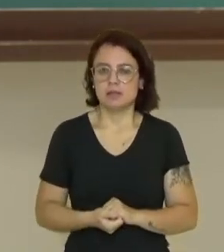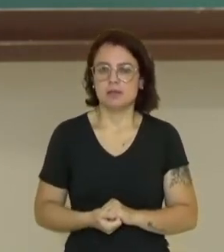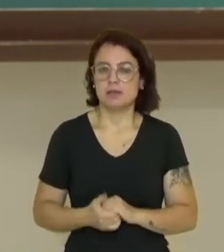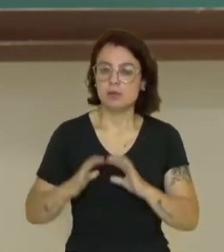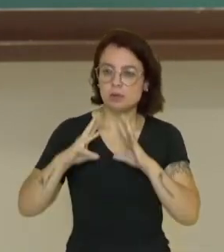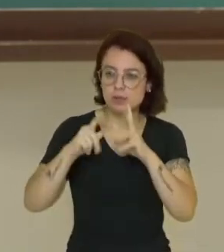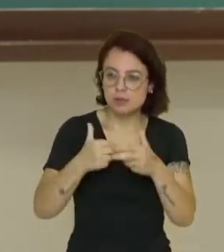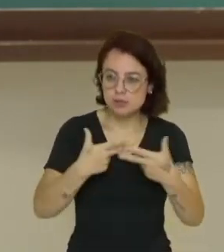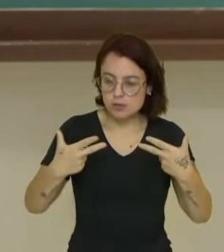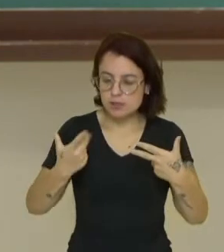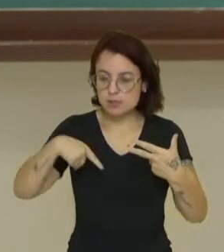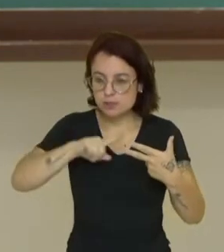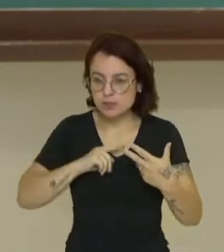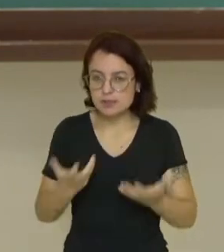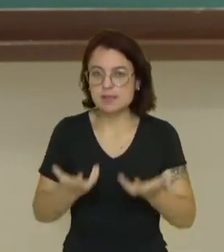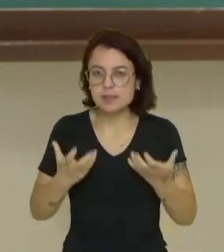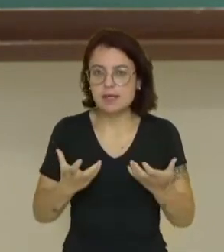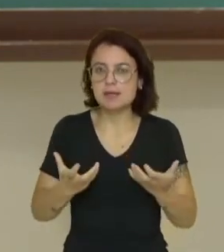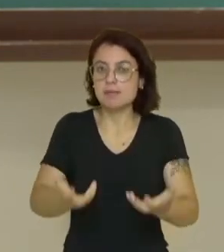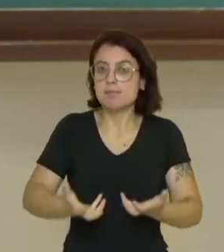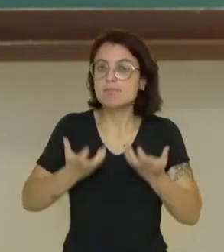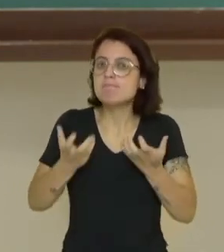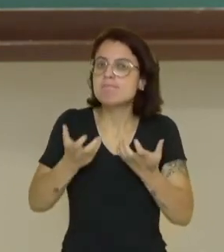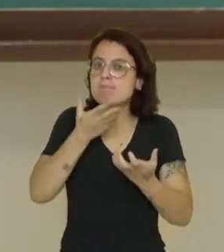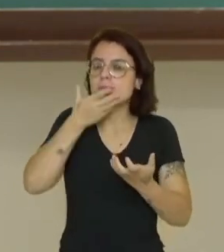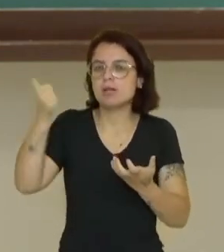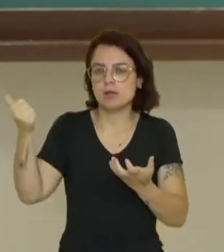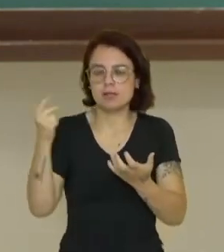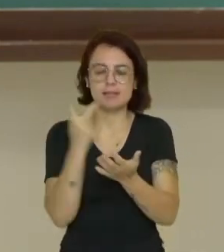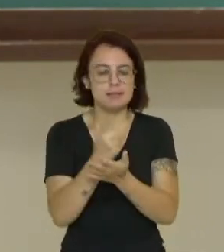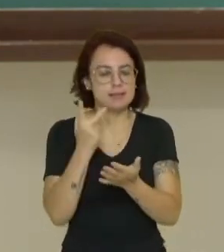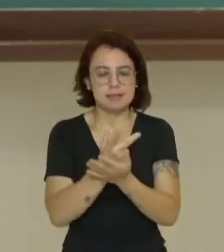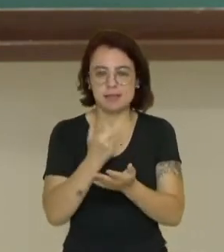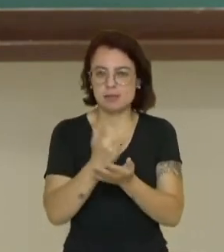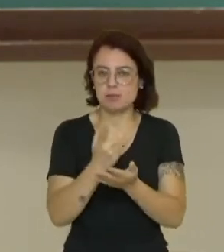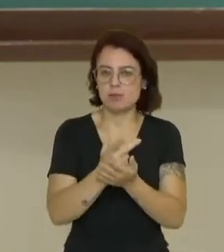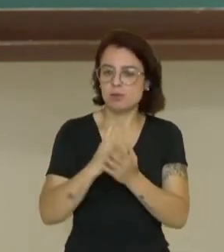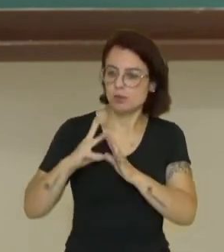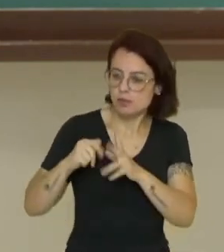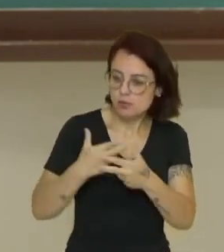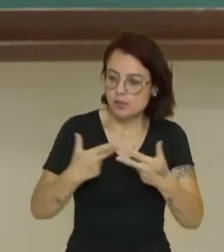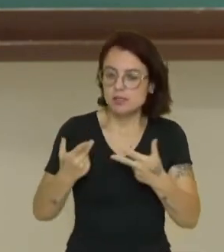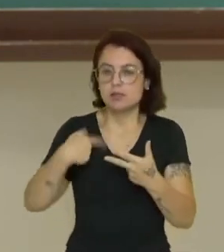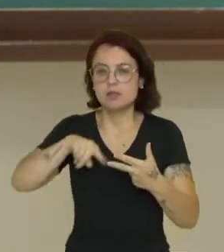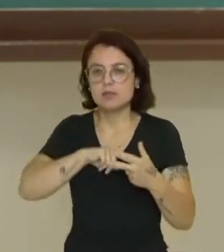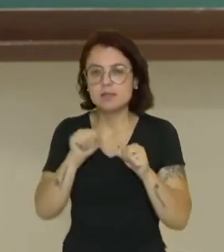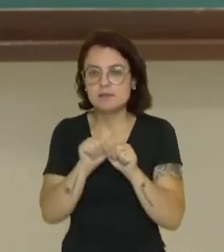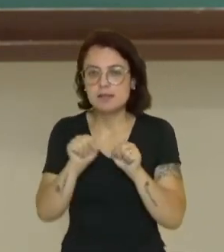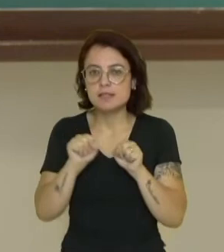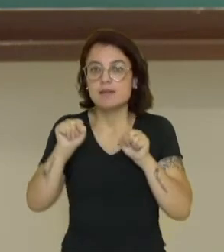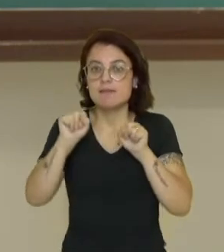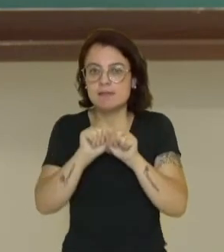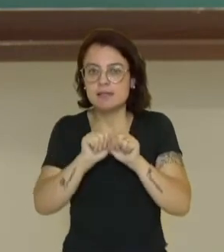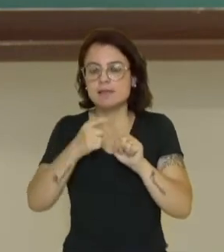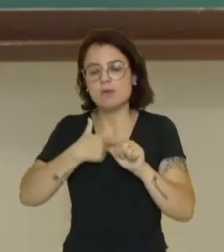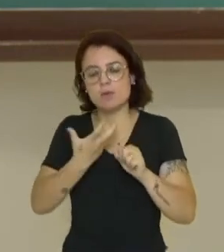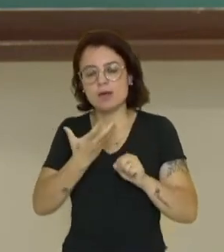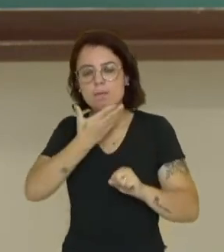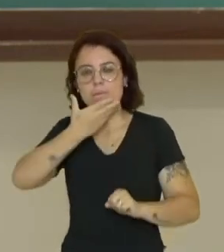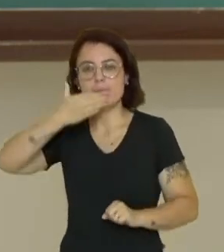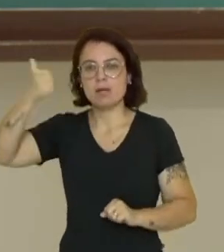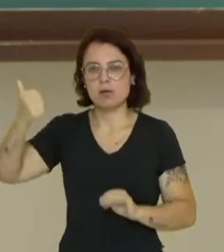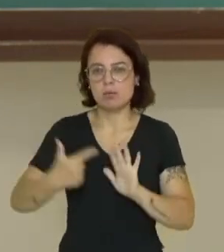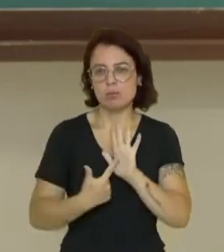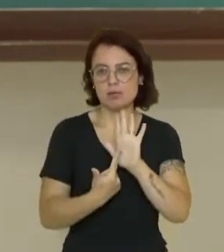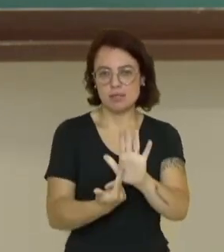que a gente quer o melhor. Tudo aquilo que a gente faz para ser o melhor. Então,